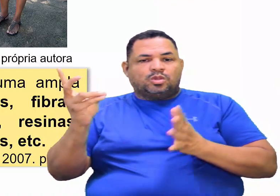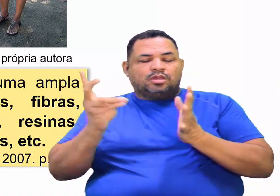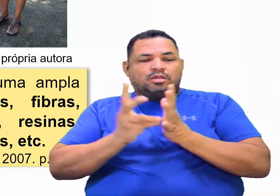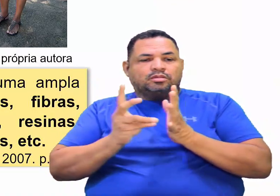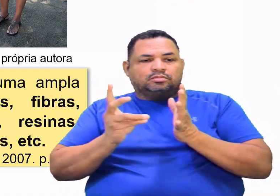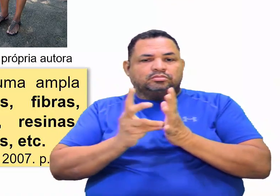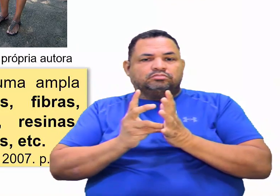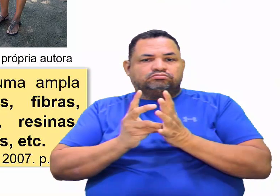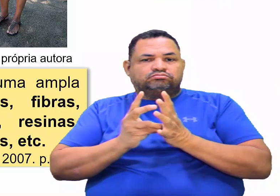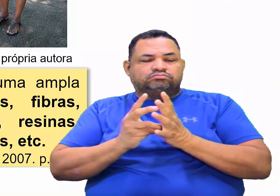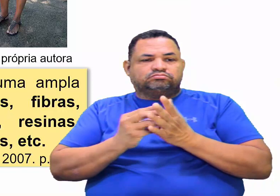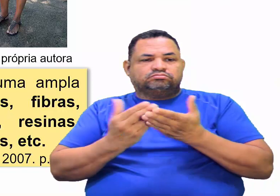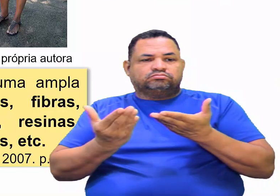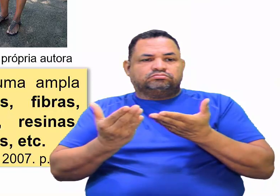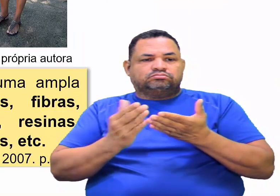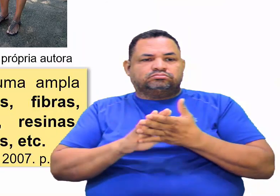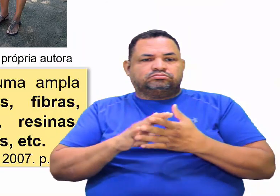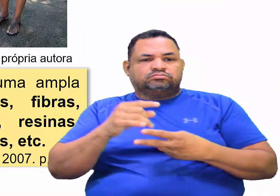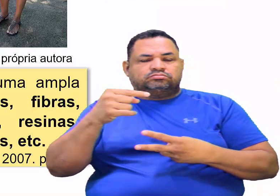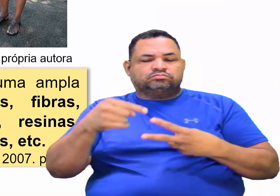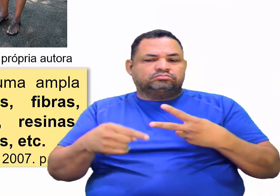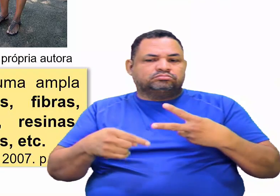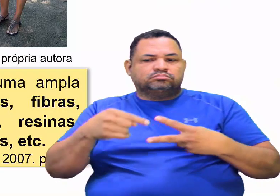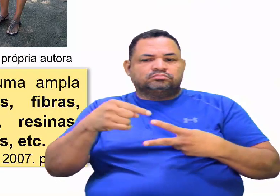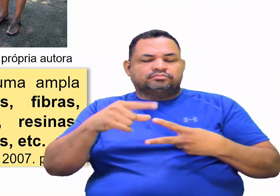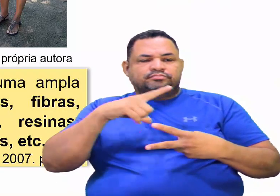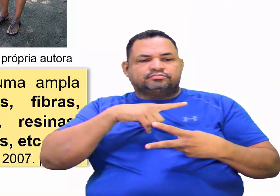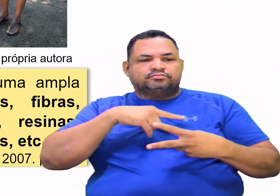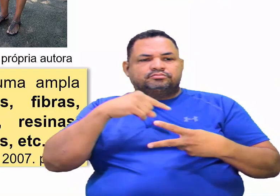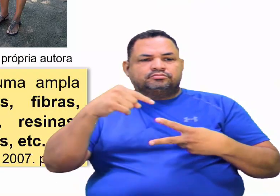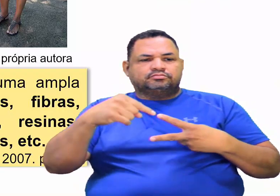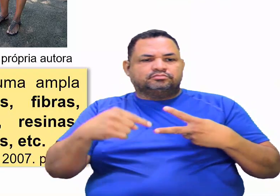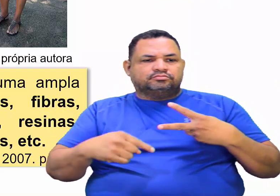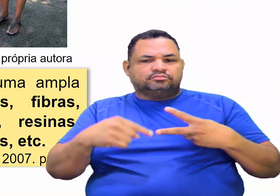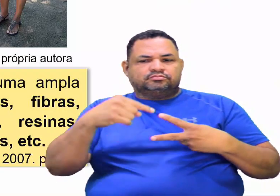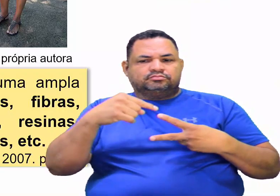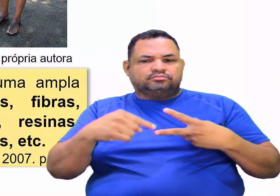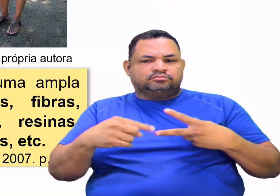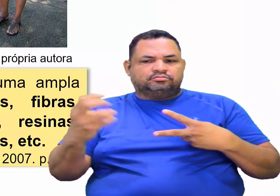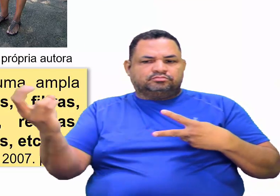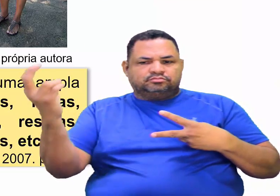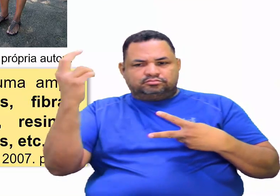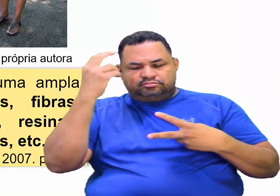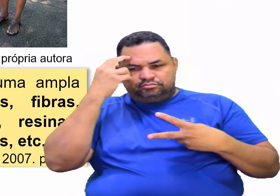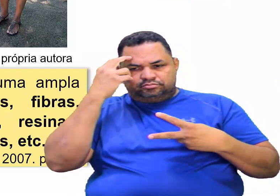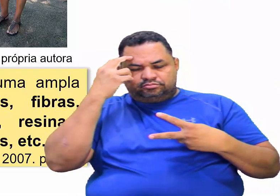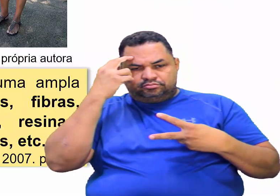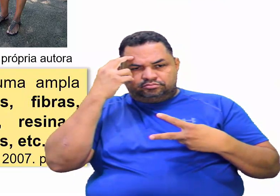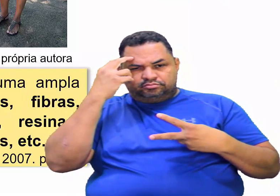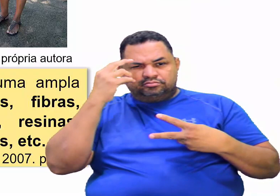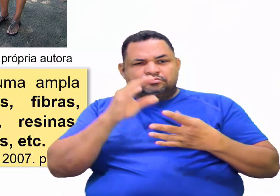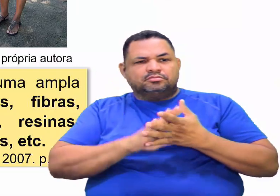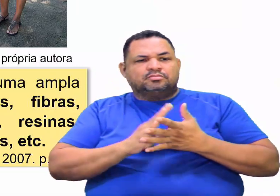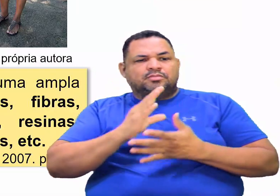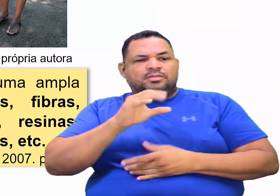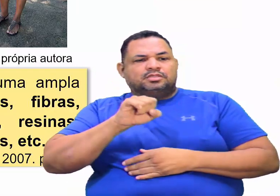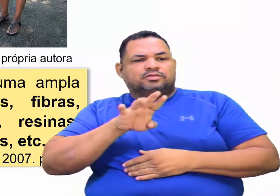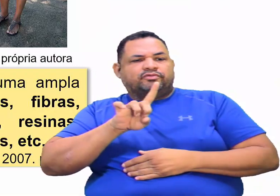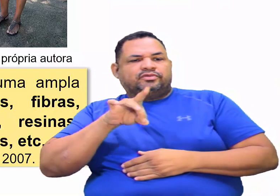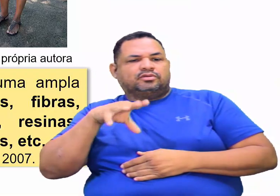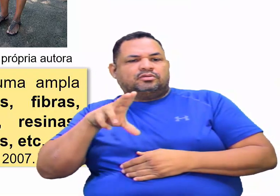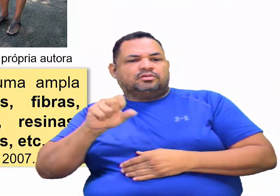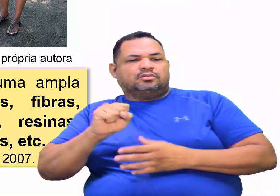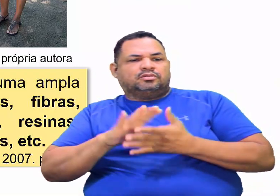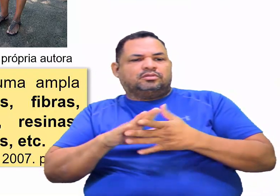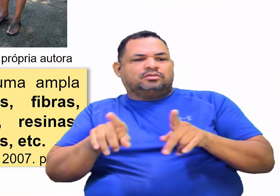E, como por exemplo, nós temos aqui, ó, duas grandes culturas. A cultura silvícola